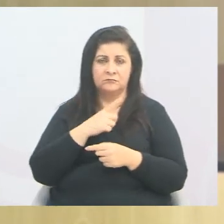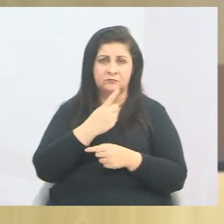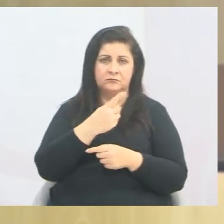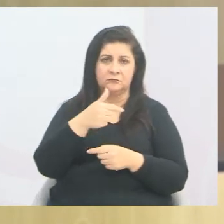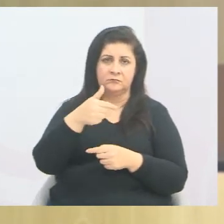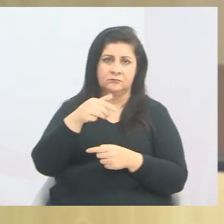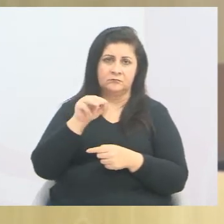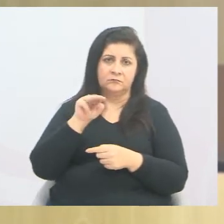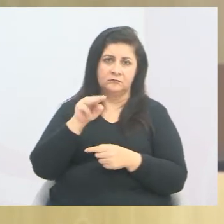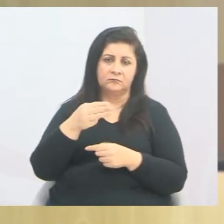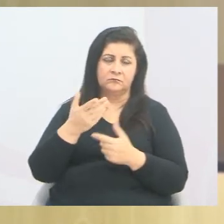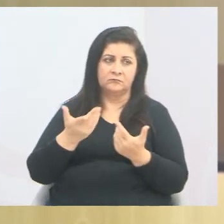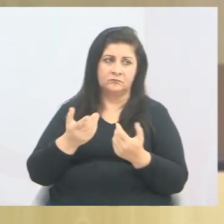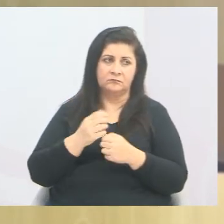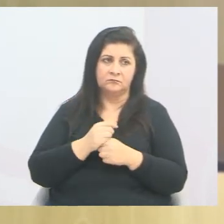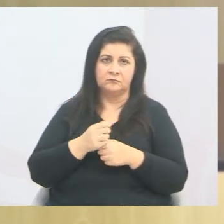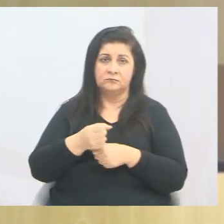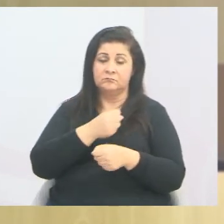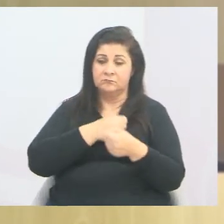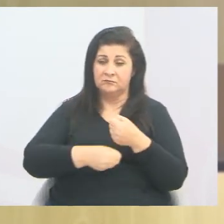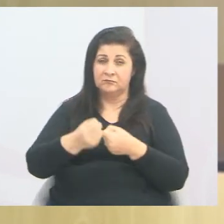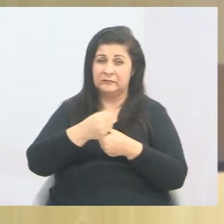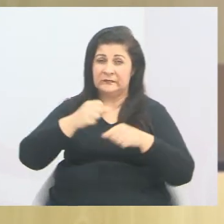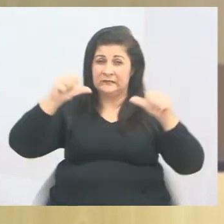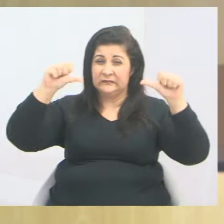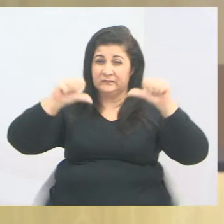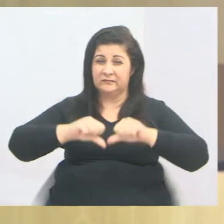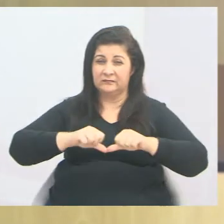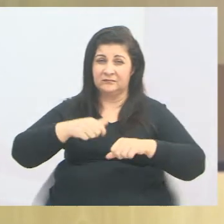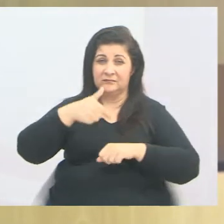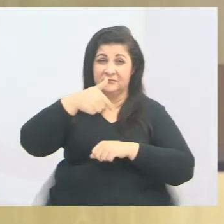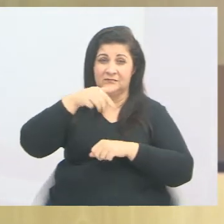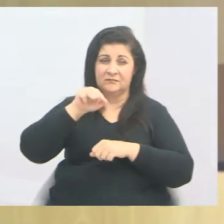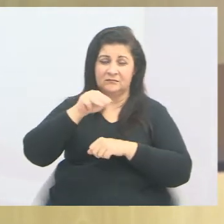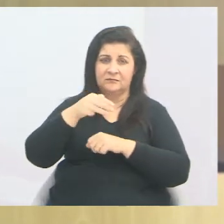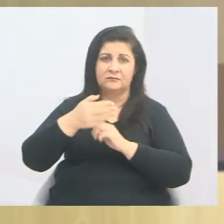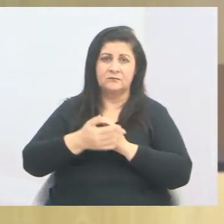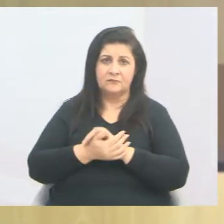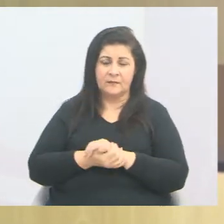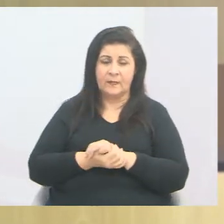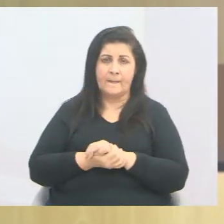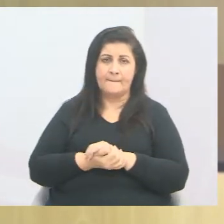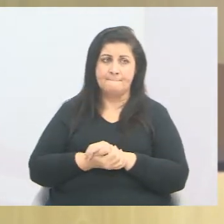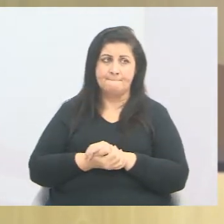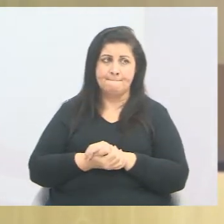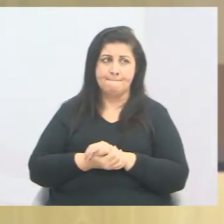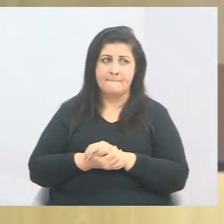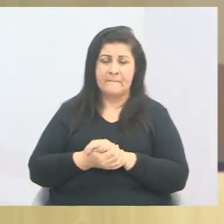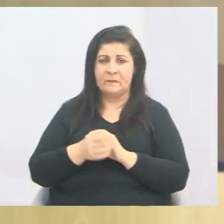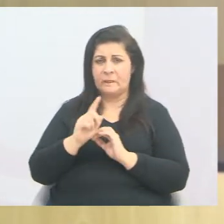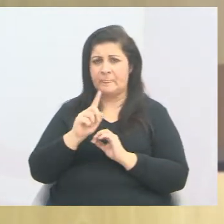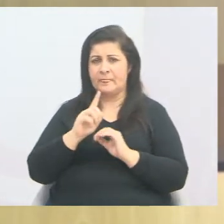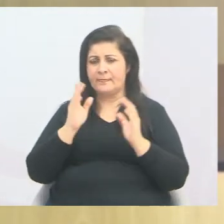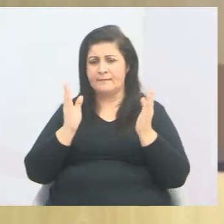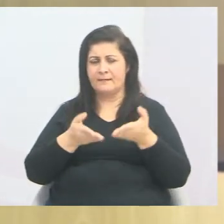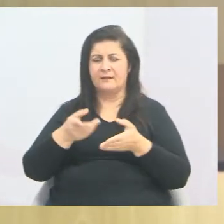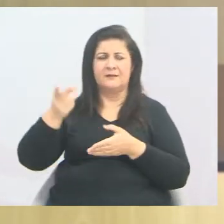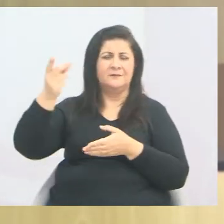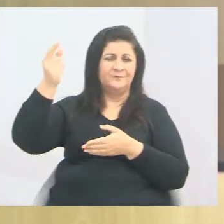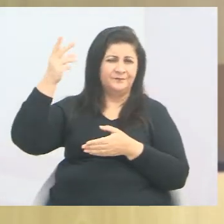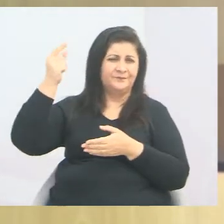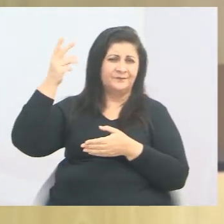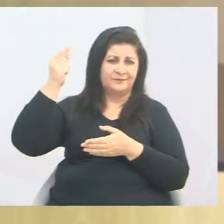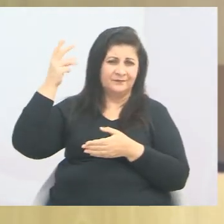ainda. Ano passado foi pior ainda, ano passado acho que foi 7 milhões, né. Tá, isso não é agora, já em